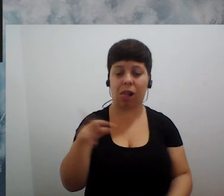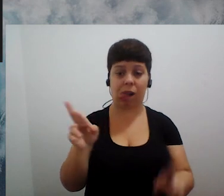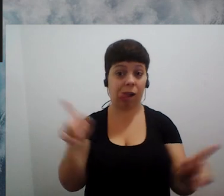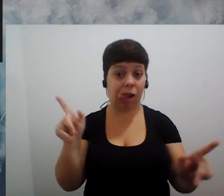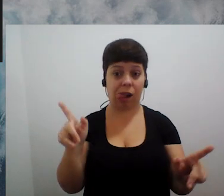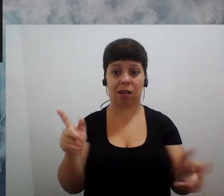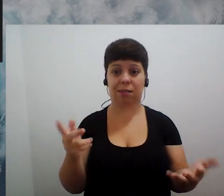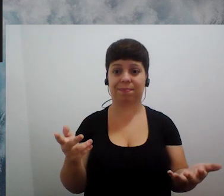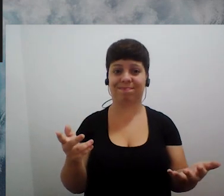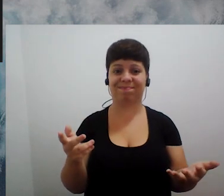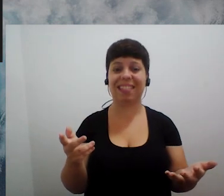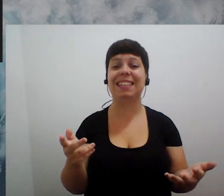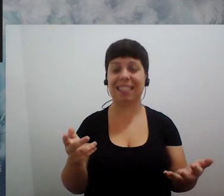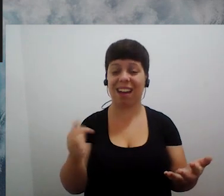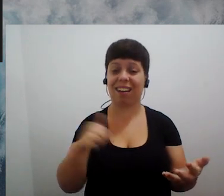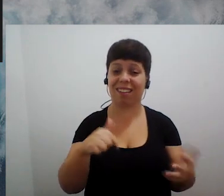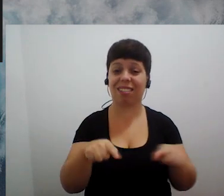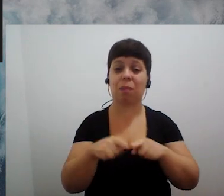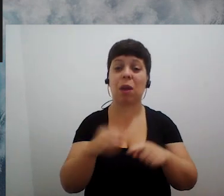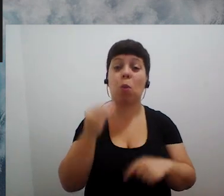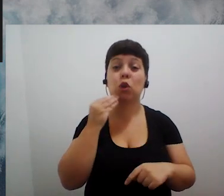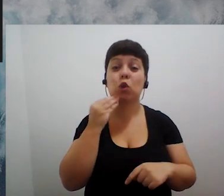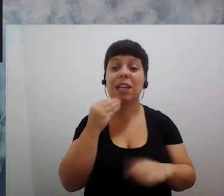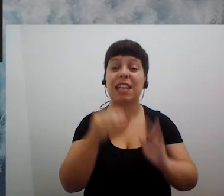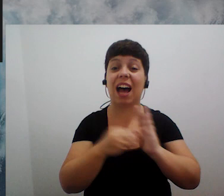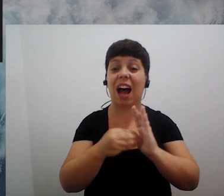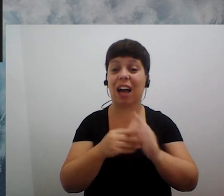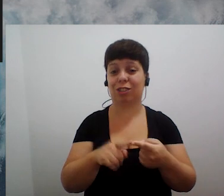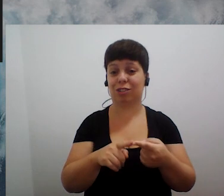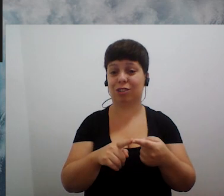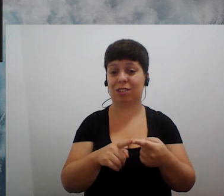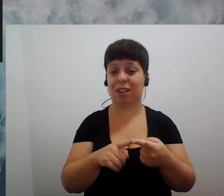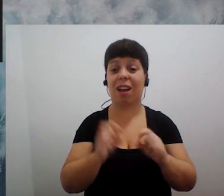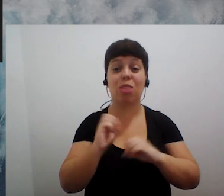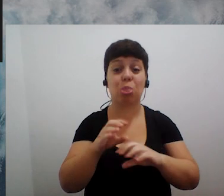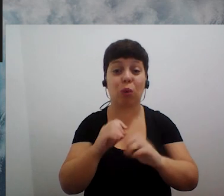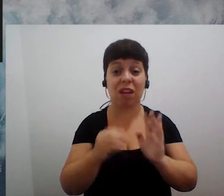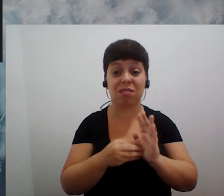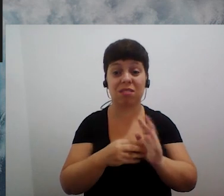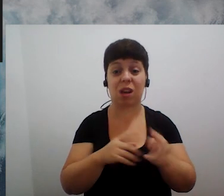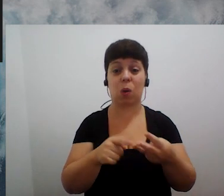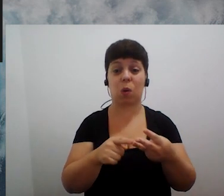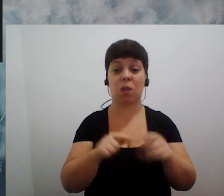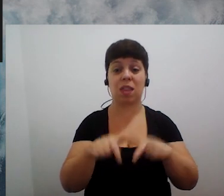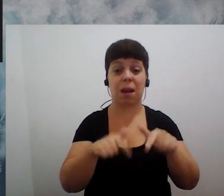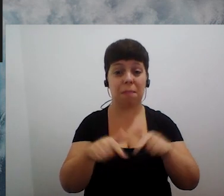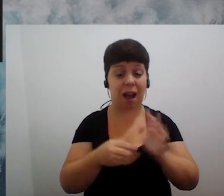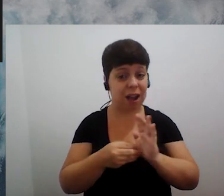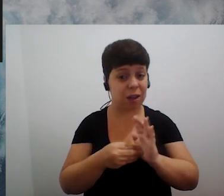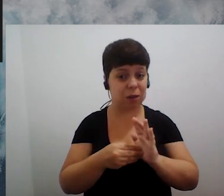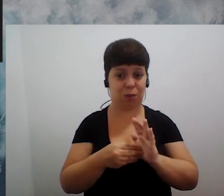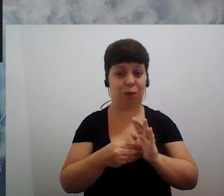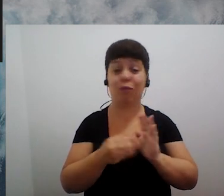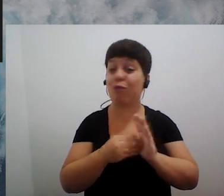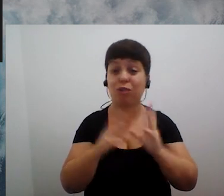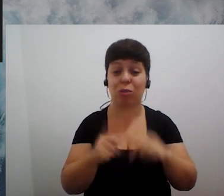isso e falta oportunidade para as pessoas, falta educação, falta trabalho, falta tudo,